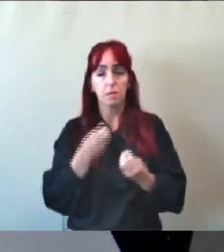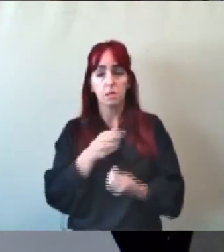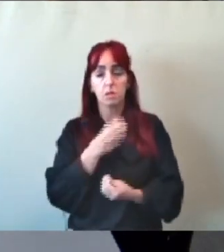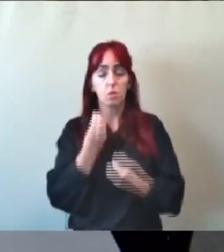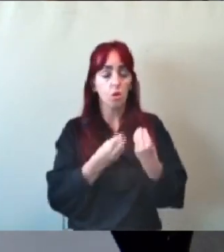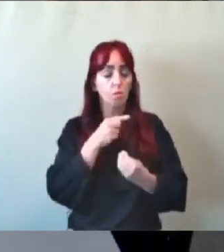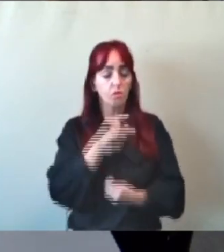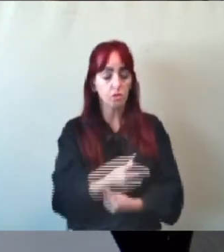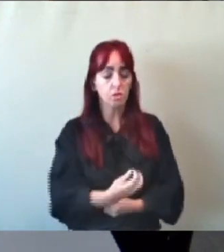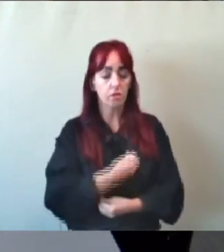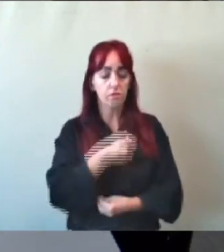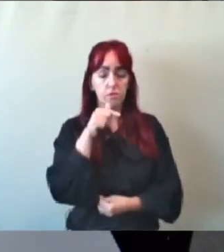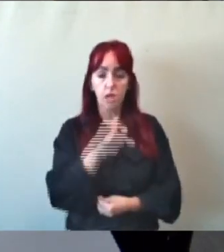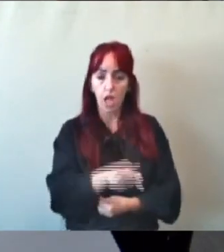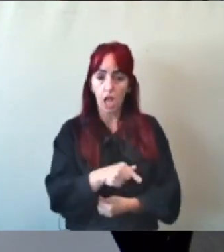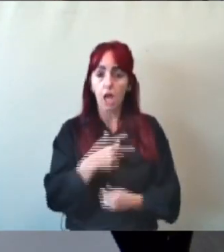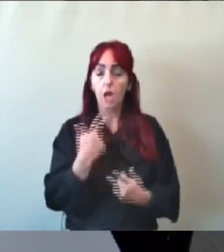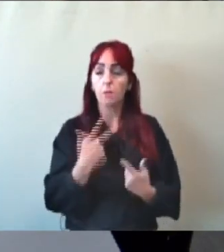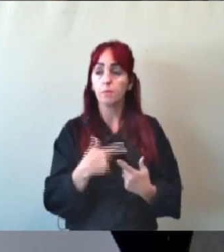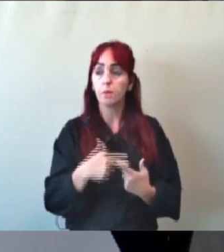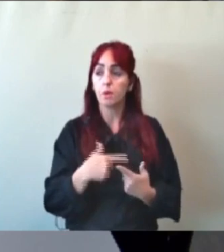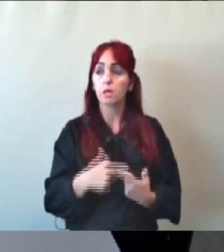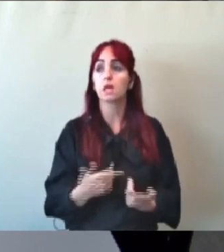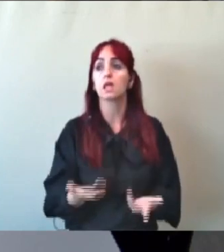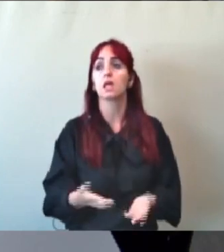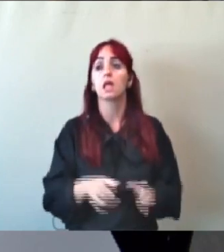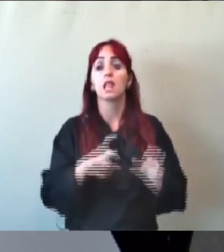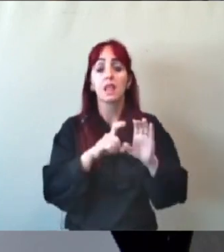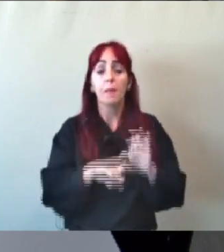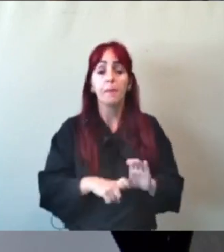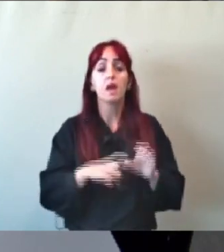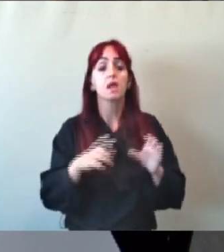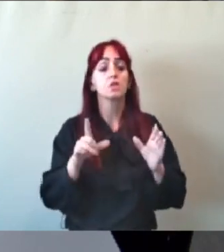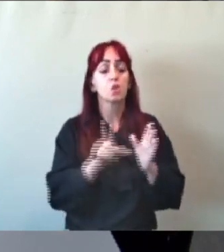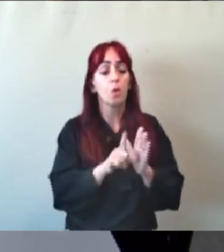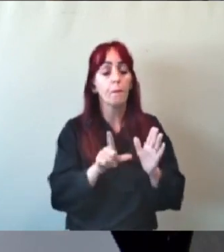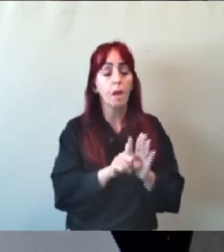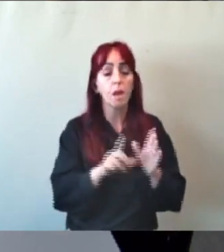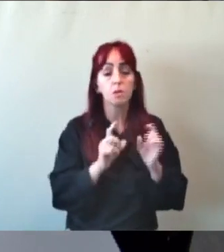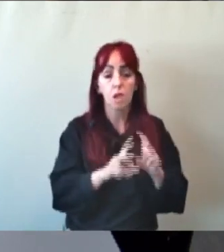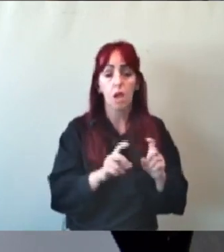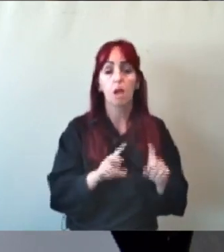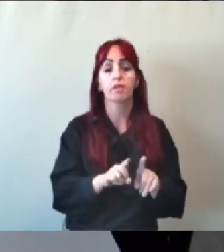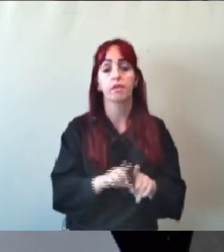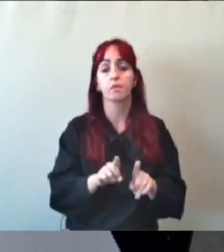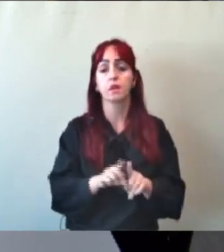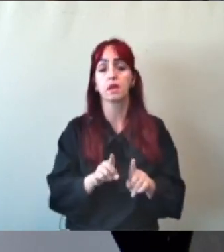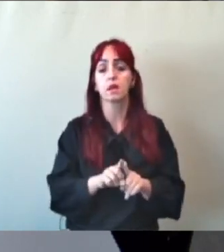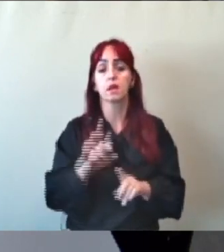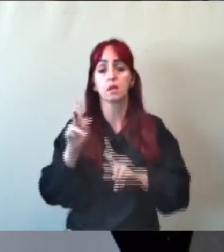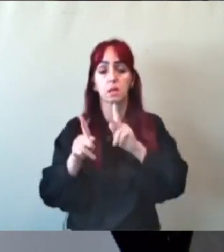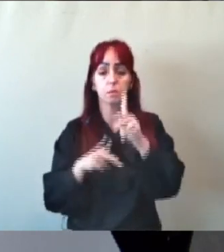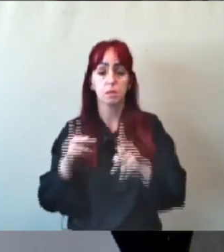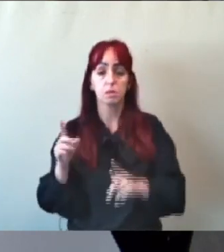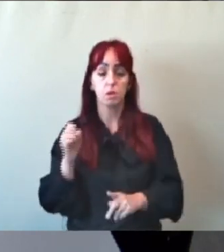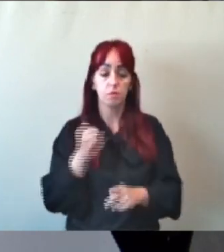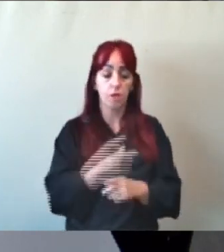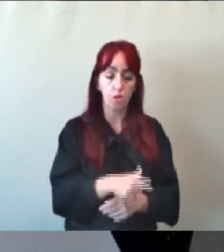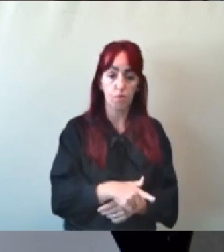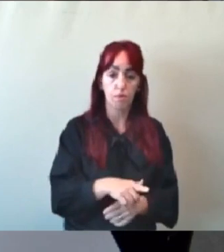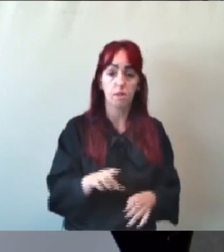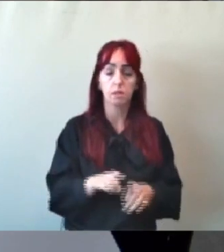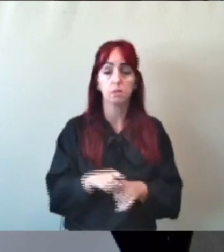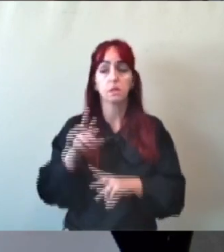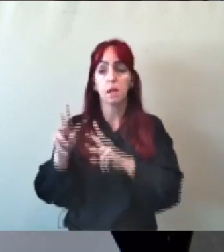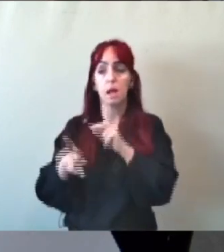do comércio, depende da clientela, e como foi dito aqui antes, a pessoa que vai na Bildiniz, no